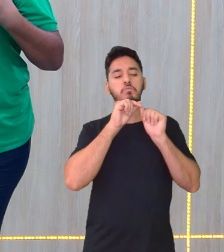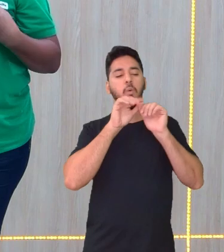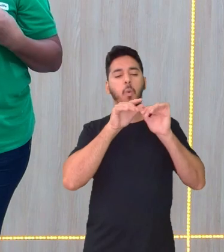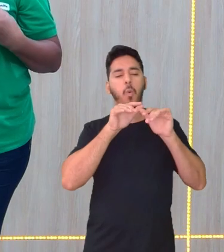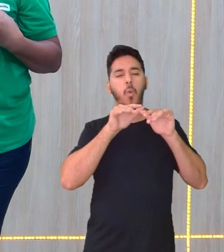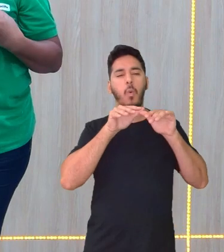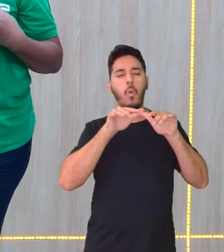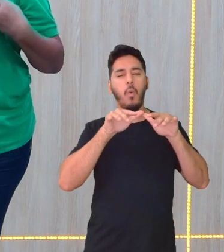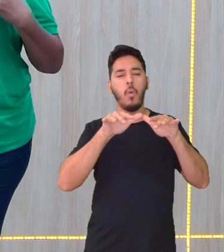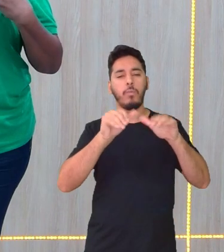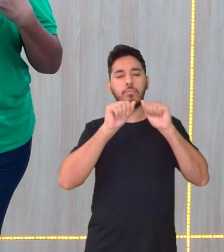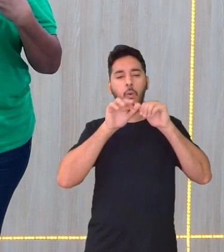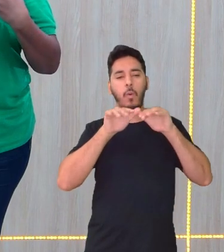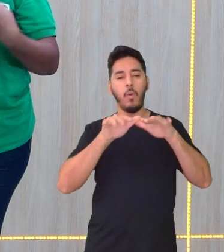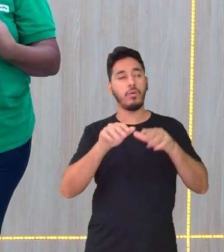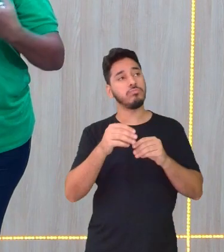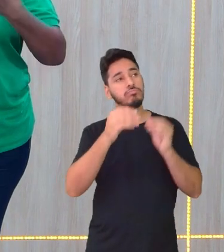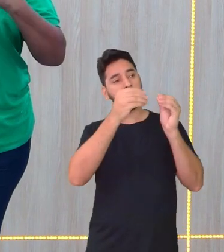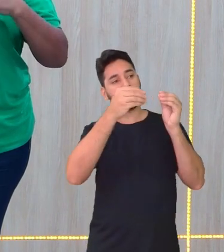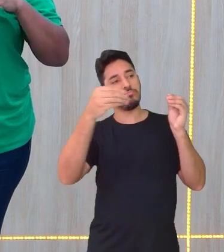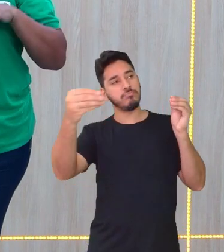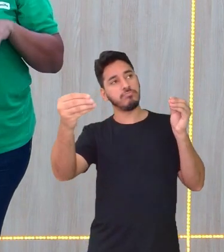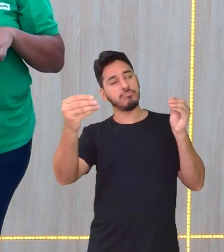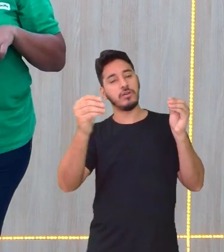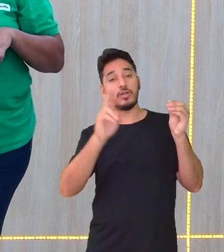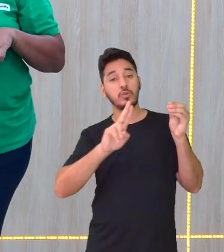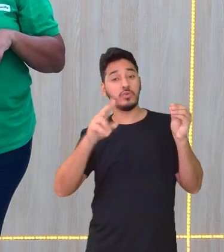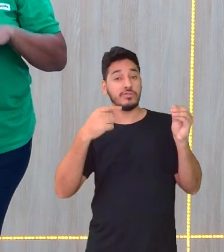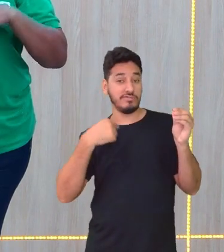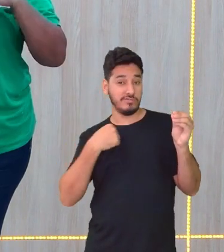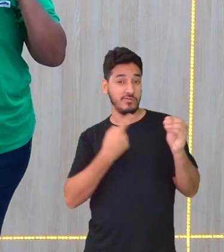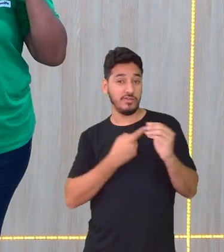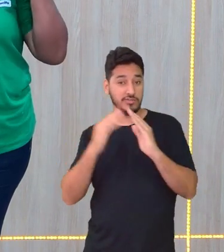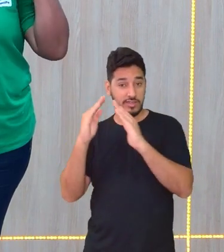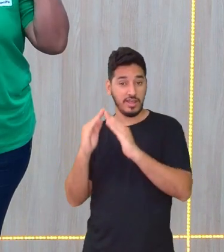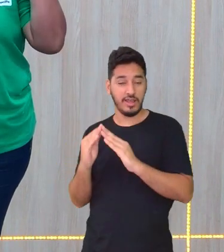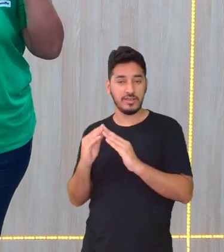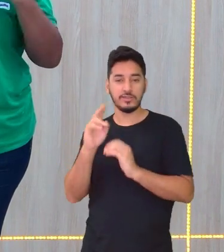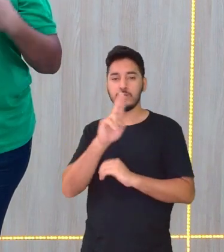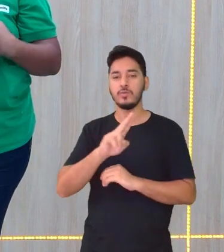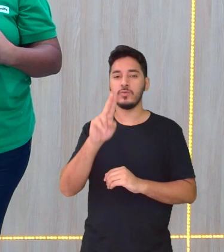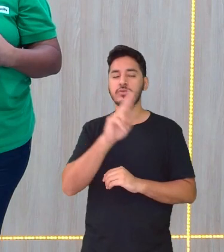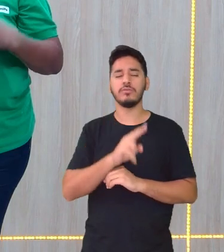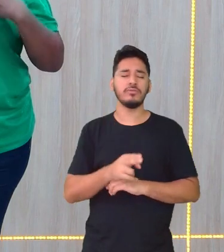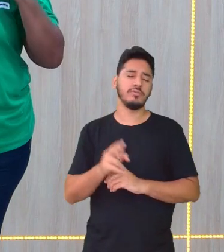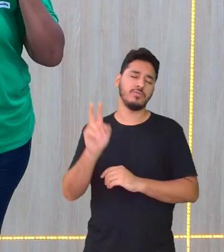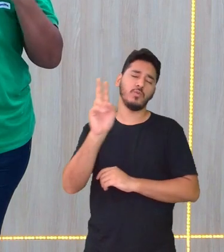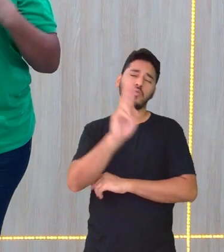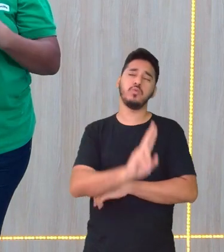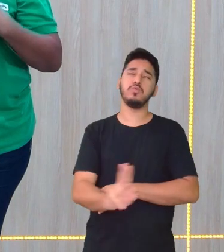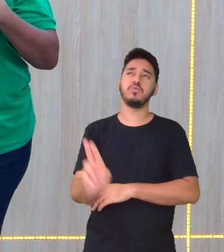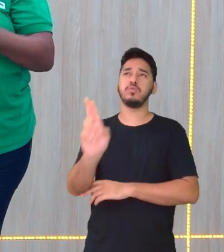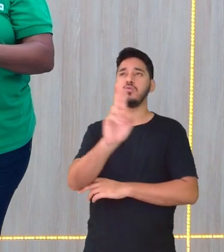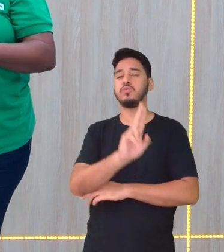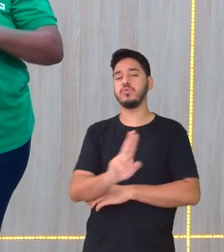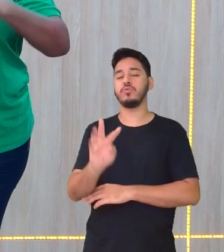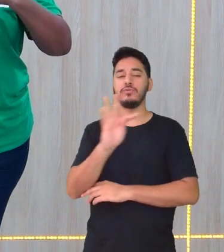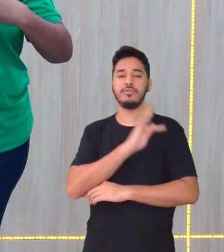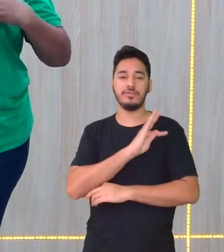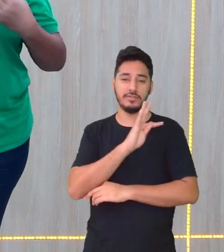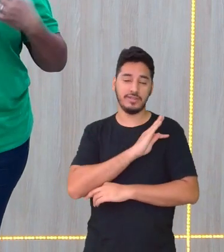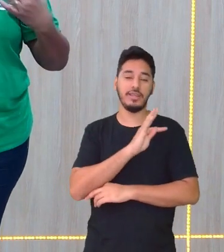o que é que a gente faz? A gente utiliza lá na nossa residência, a gente utiliza bastante essa